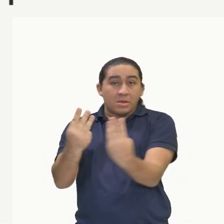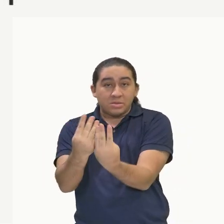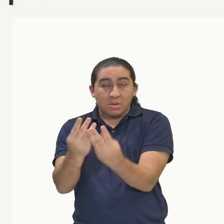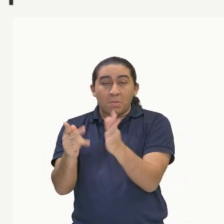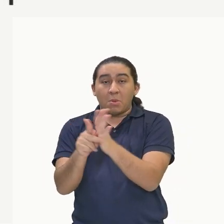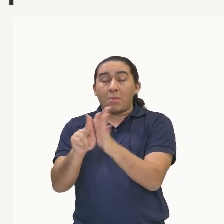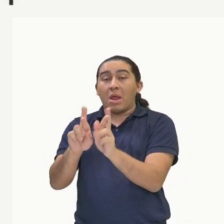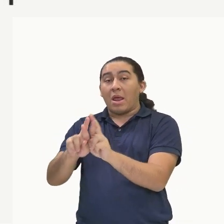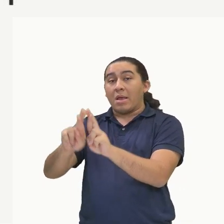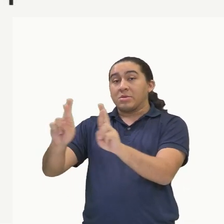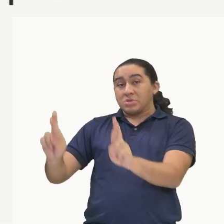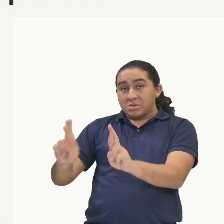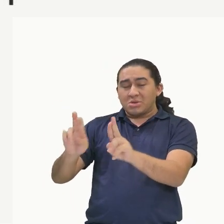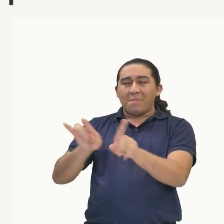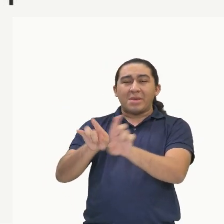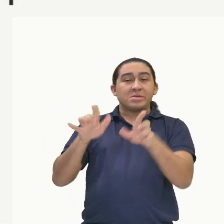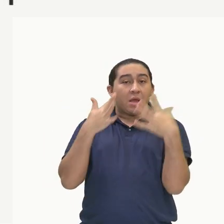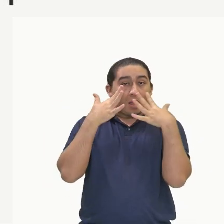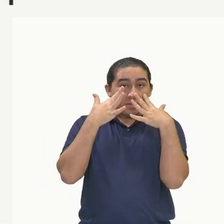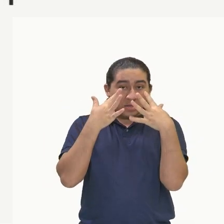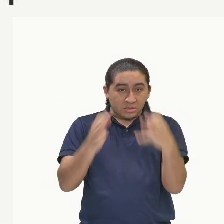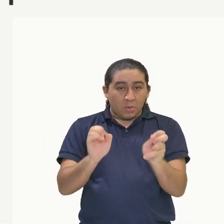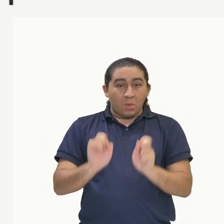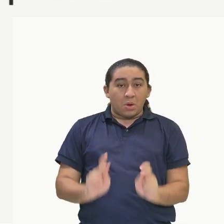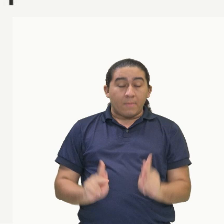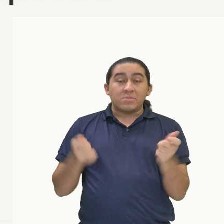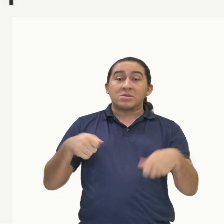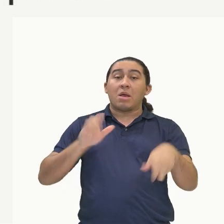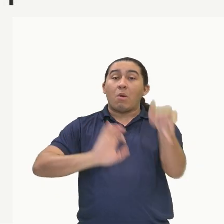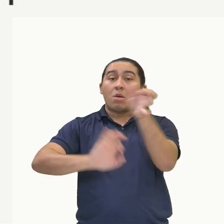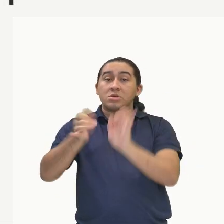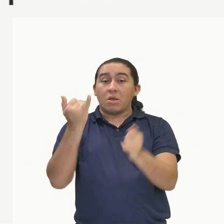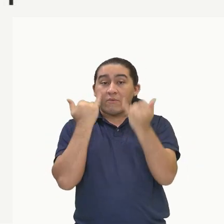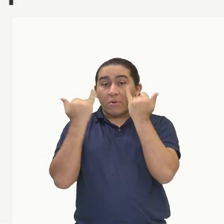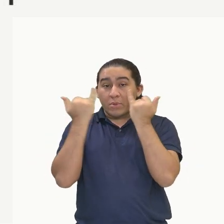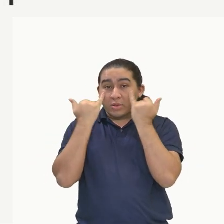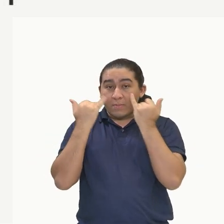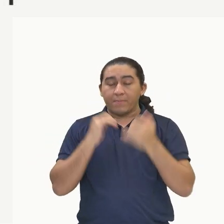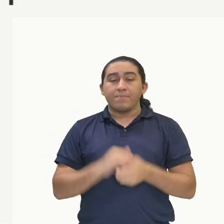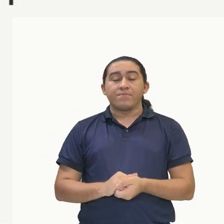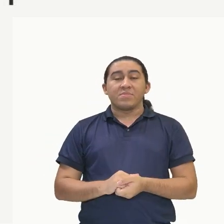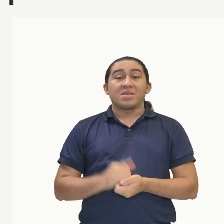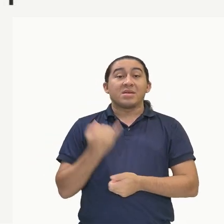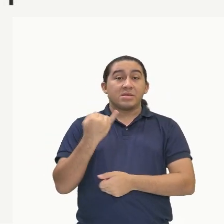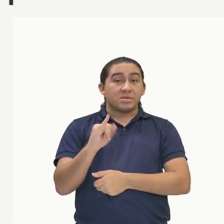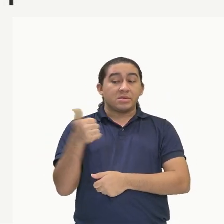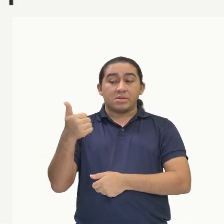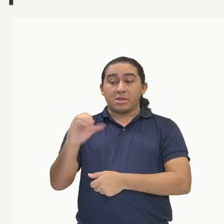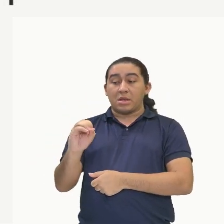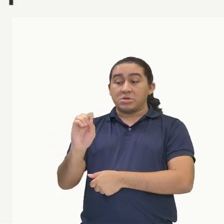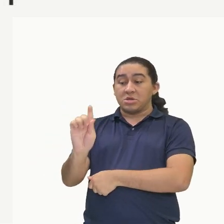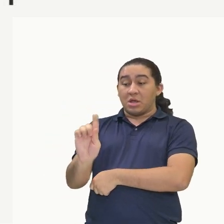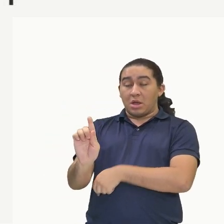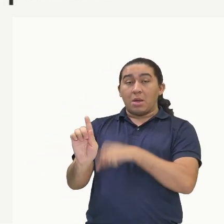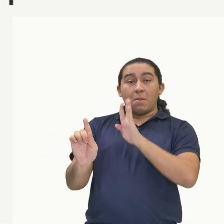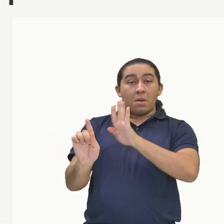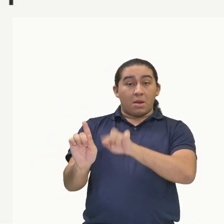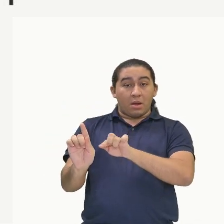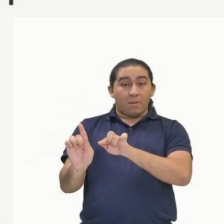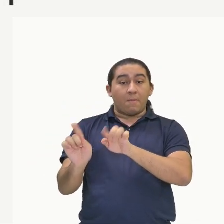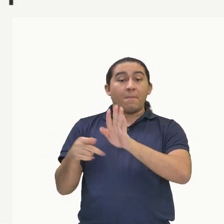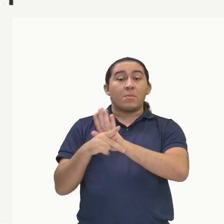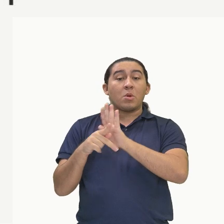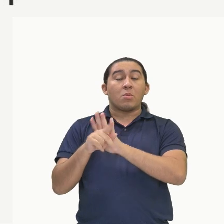vai precisar organizar essas informações. Então, se 10 gramas de ferro, então eu tenho